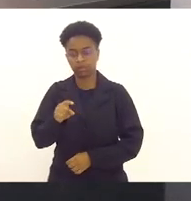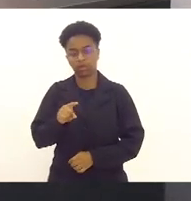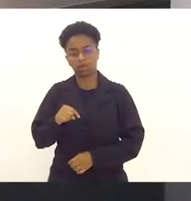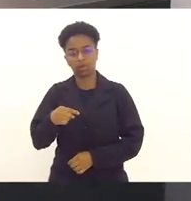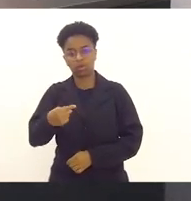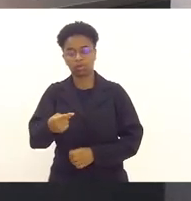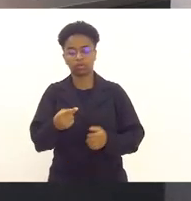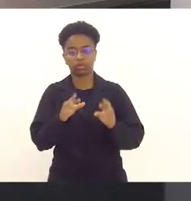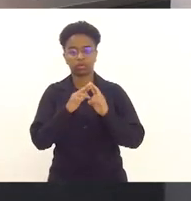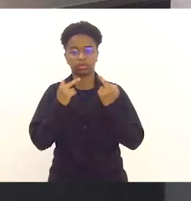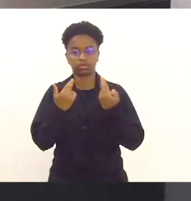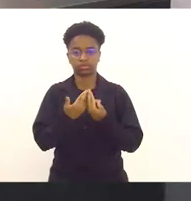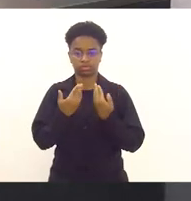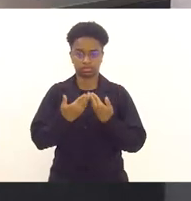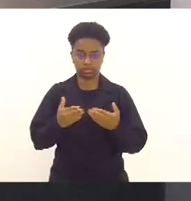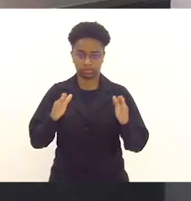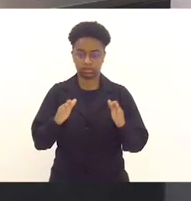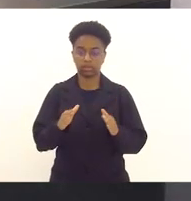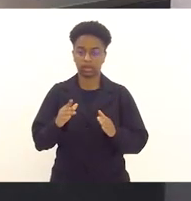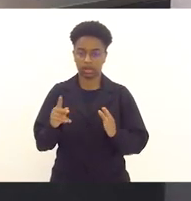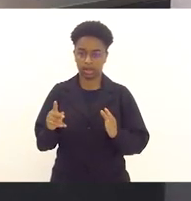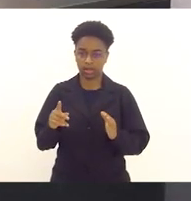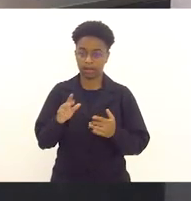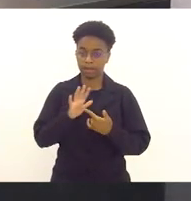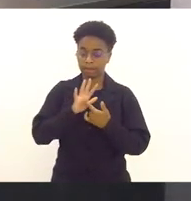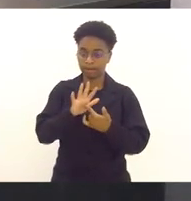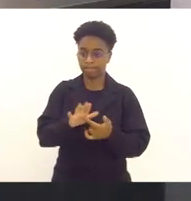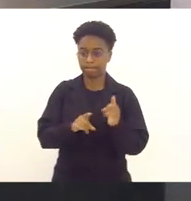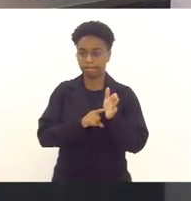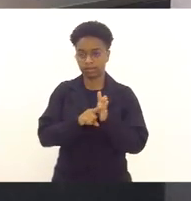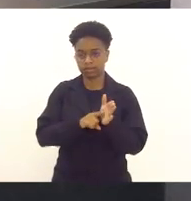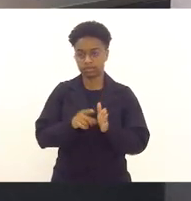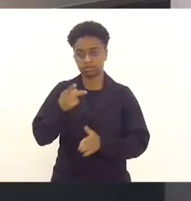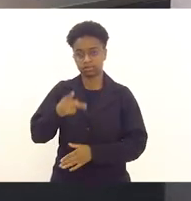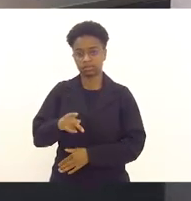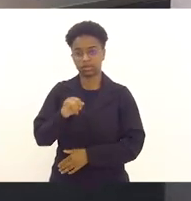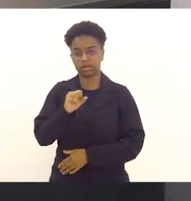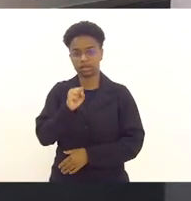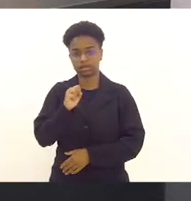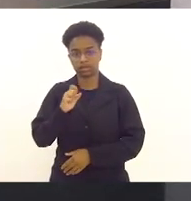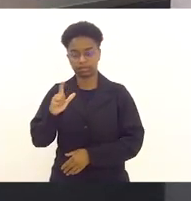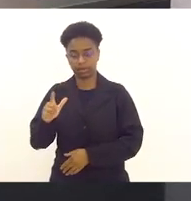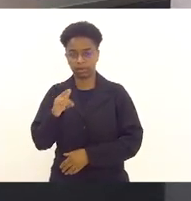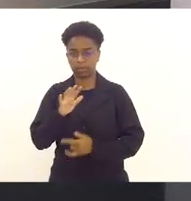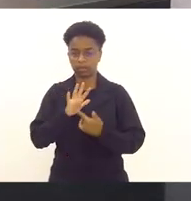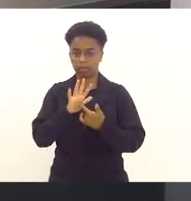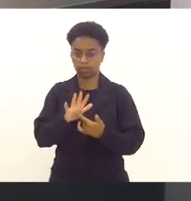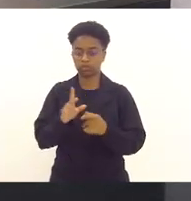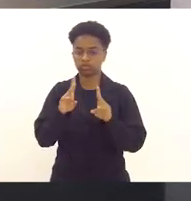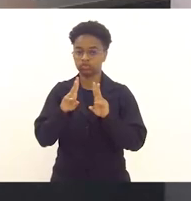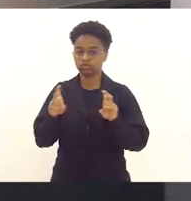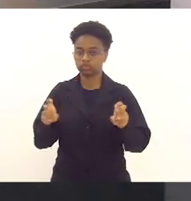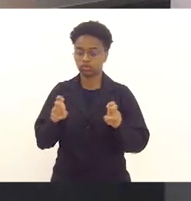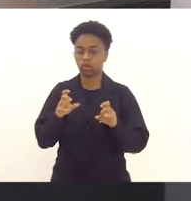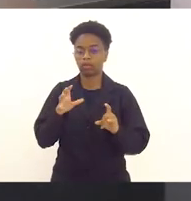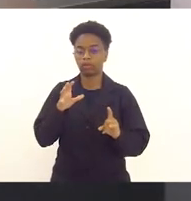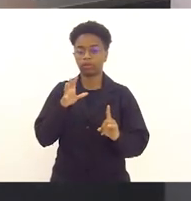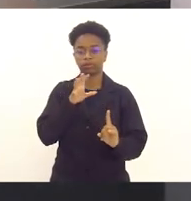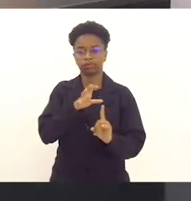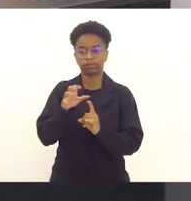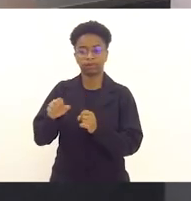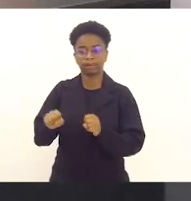que será exatamente essa pesquisa que a Isabel irá apresentar com relação aos impactos da Vida